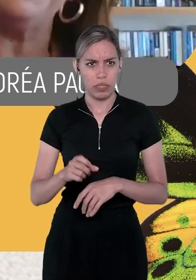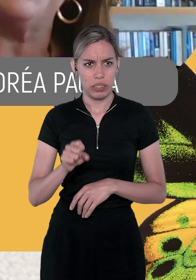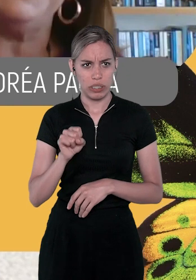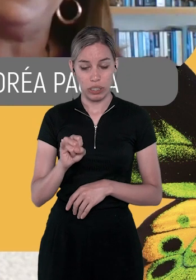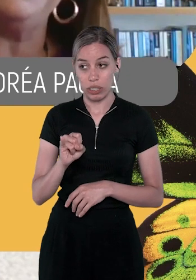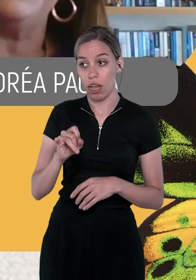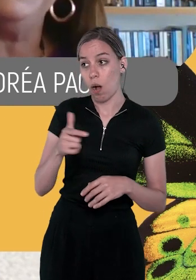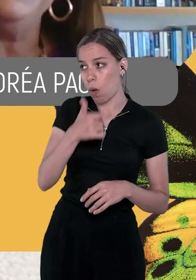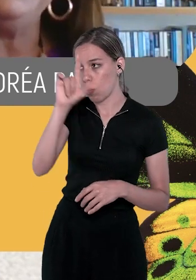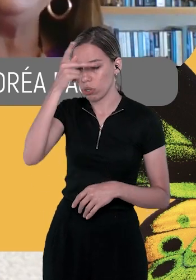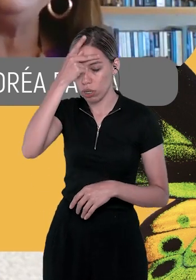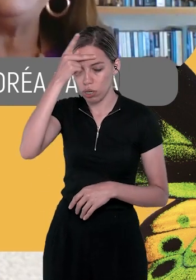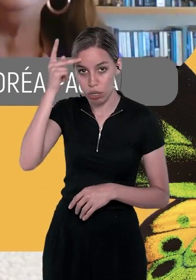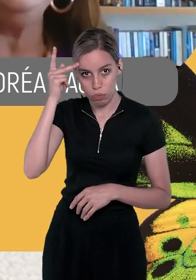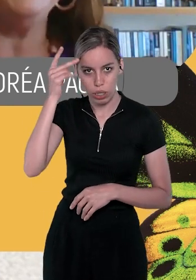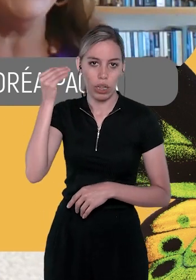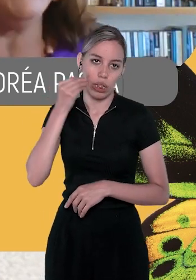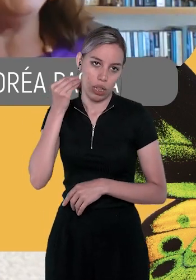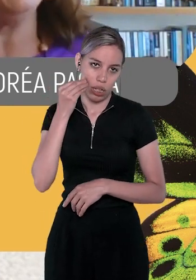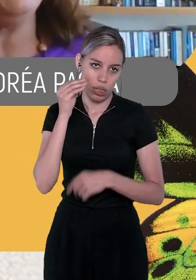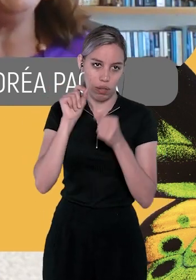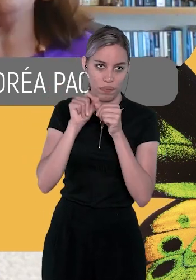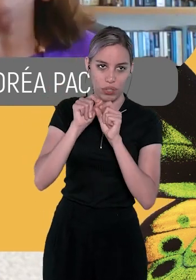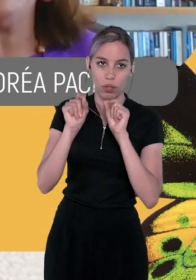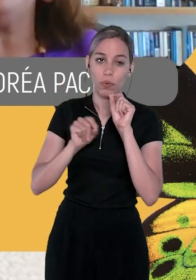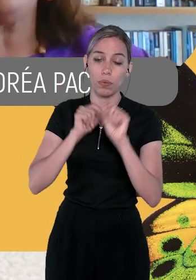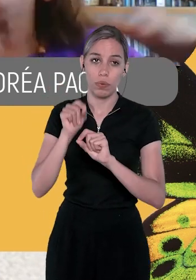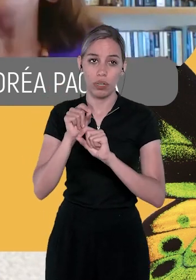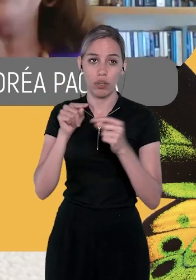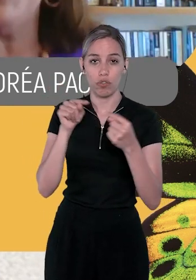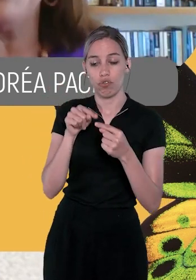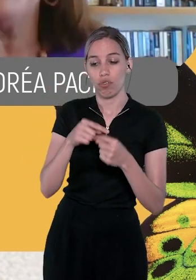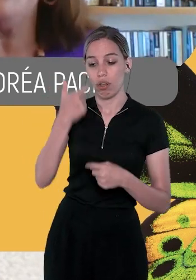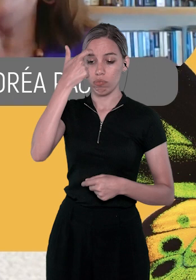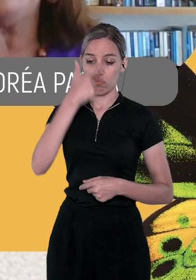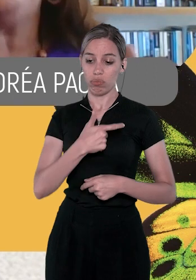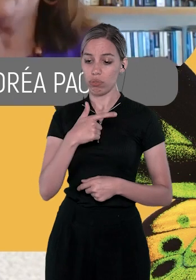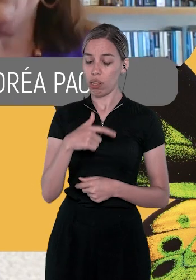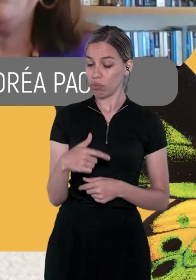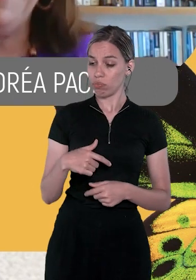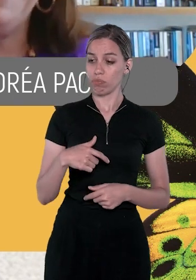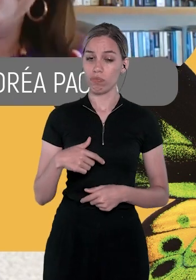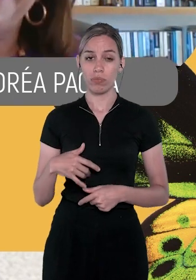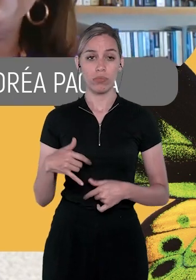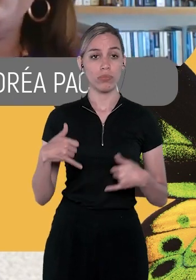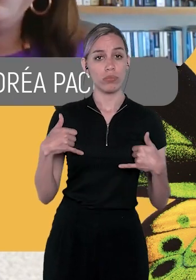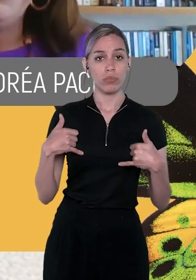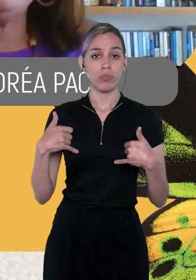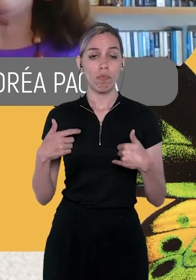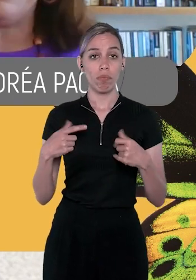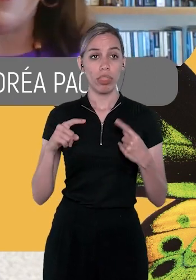outro personagem, ele tentaria fazer, às vezes, de um cara absolutamente resolvido. Ele vê o tempo todo ele